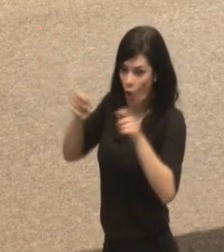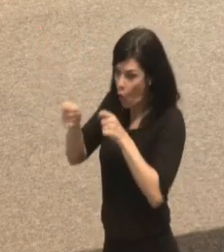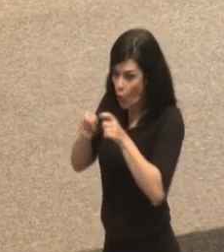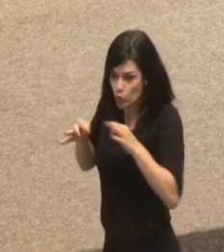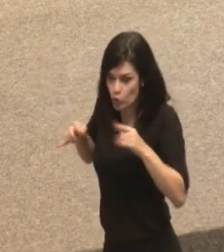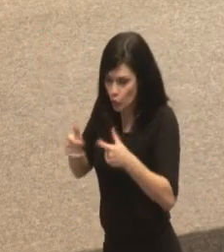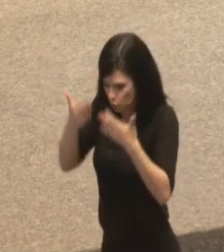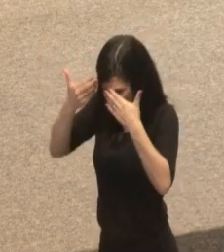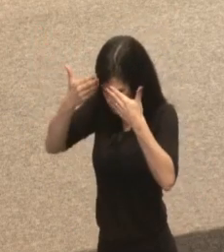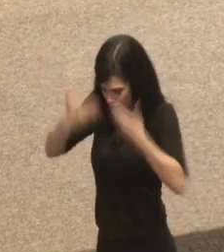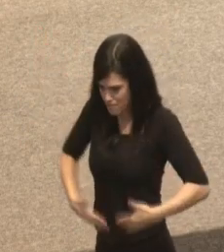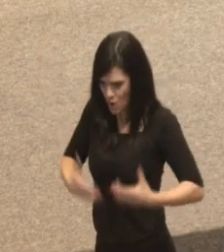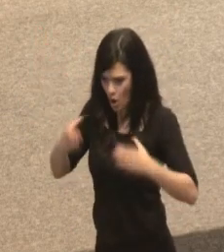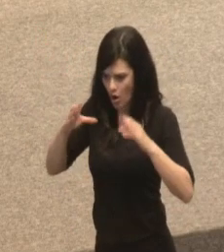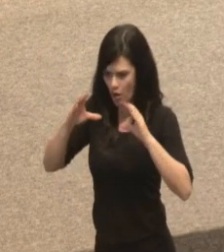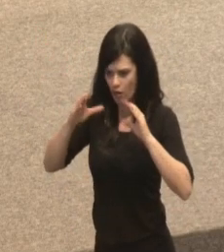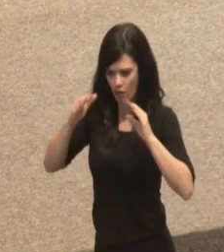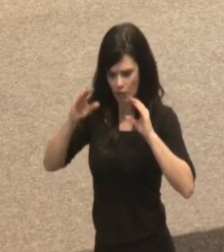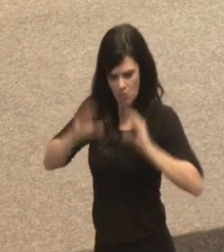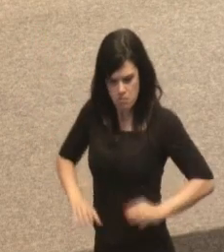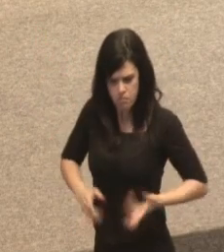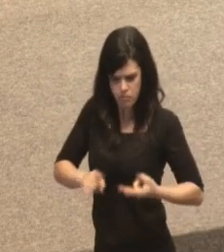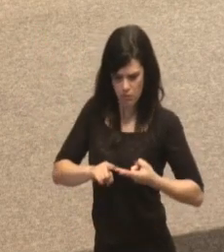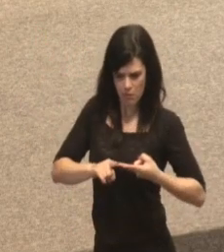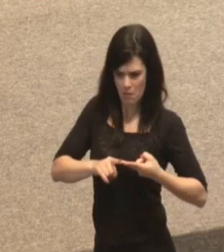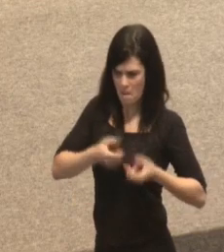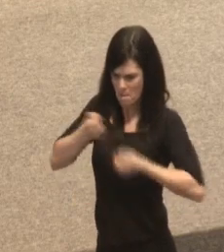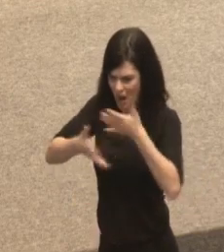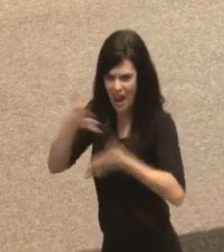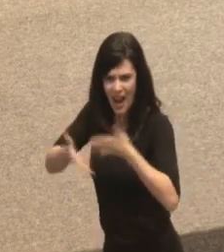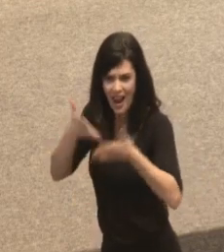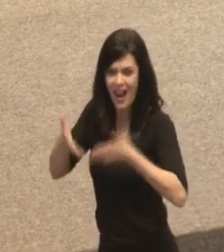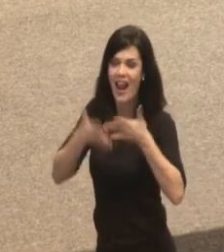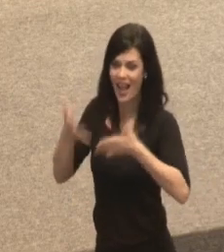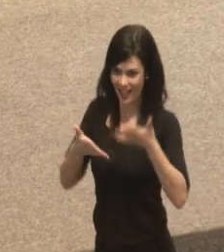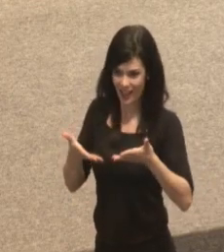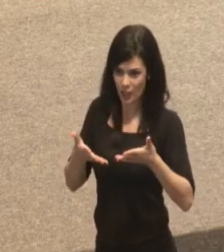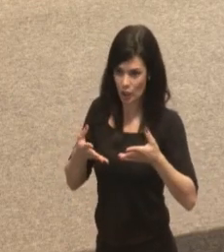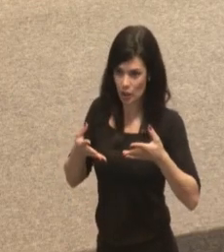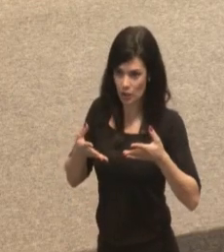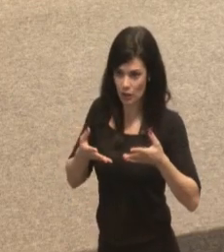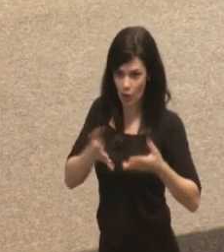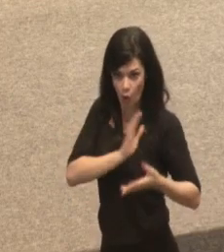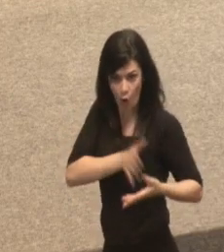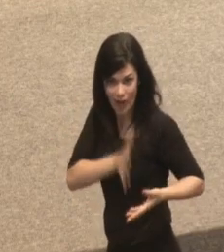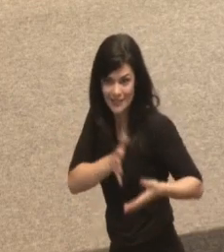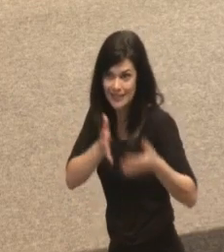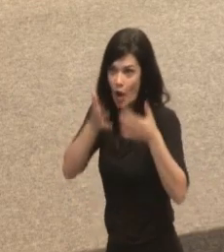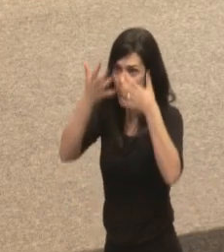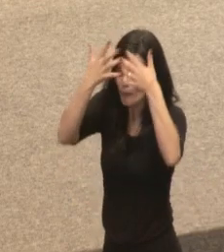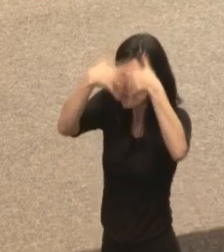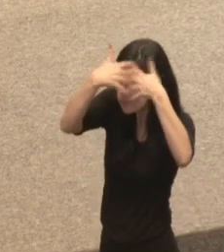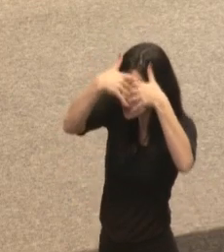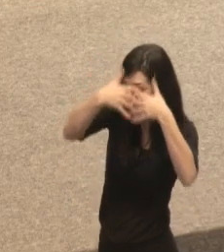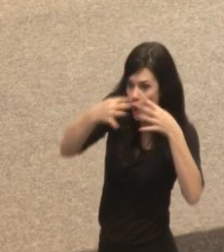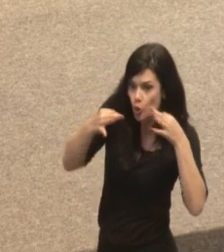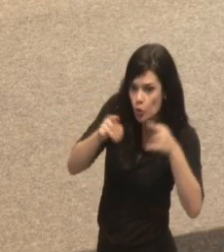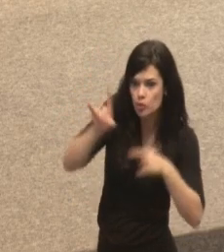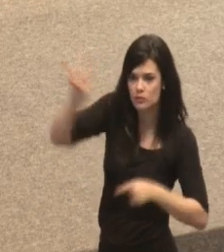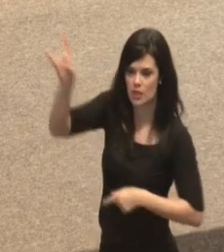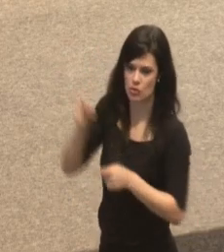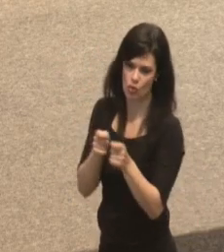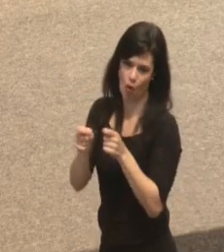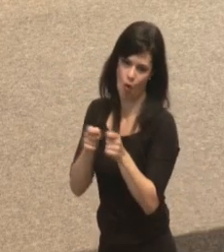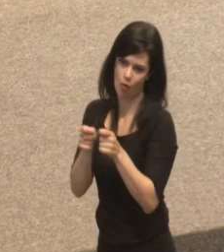a forma de você falar, as palavras que você fala. E Cristo Jesus vai governar a sua língua, o seu coração, o seu cérebro, vai governar tudo na sua